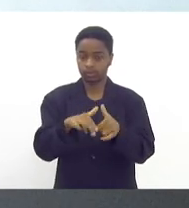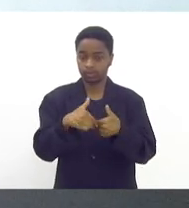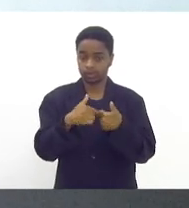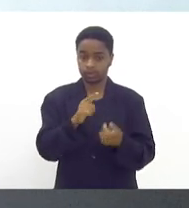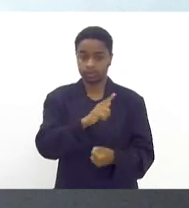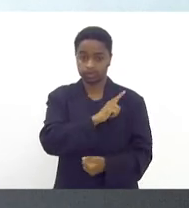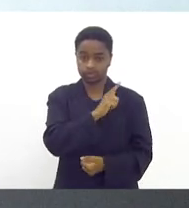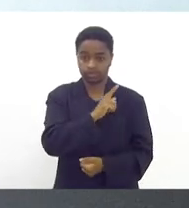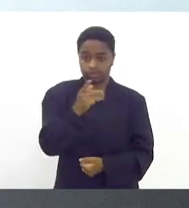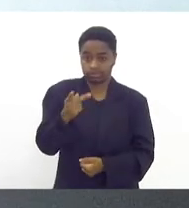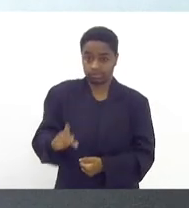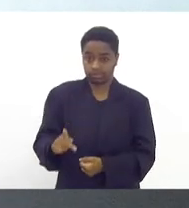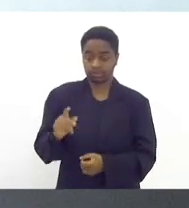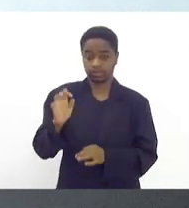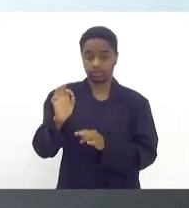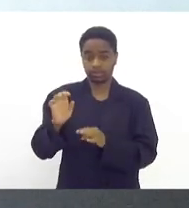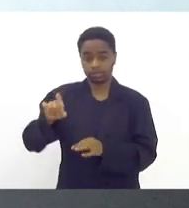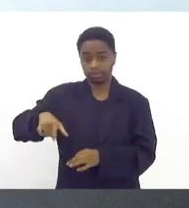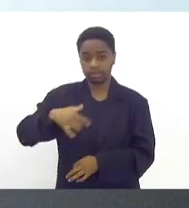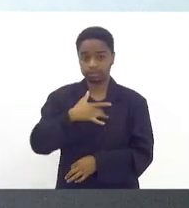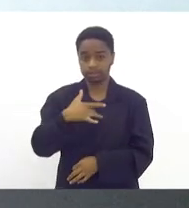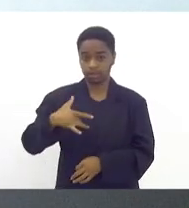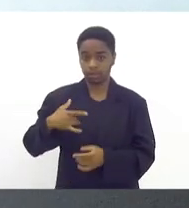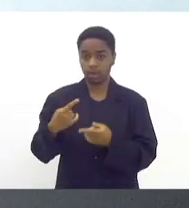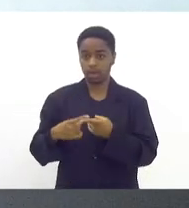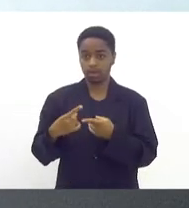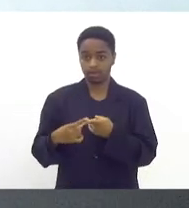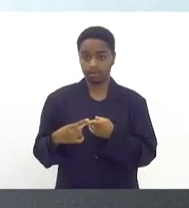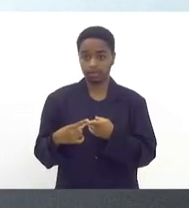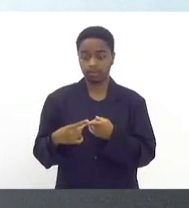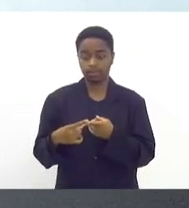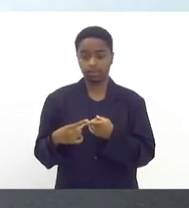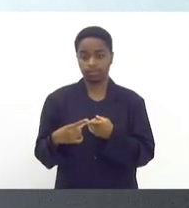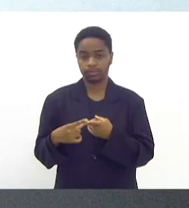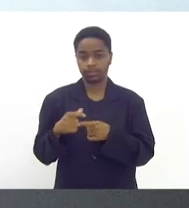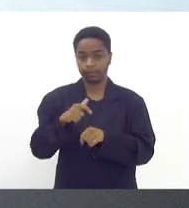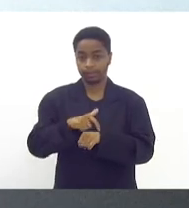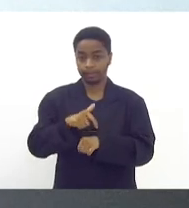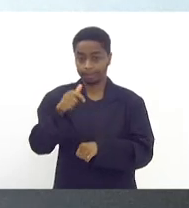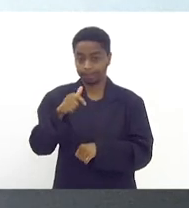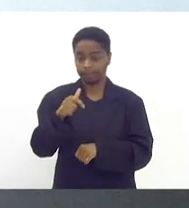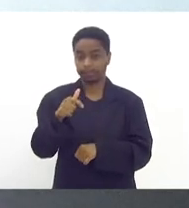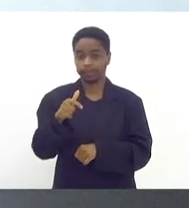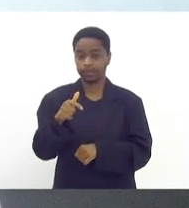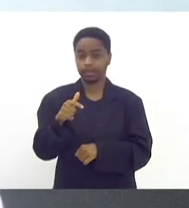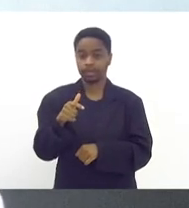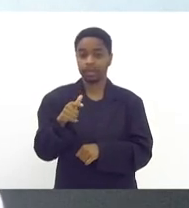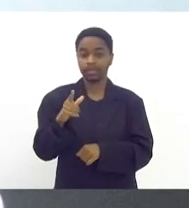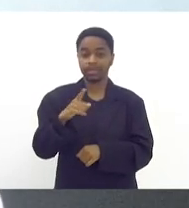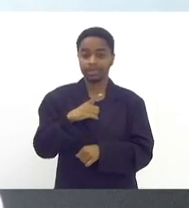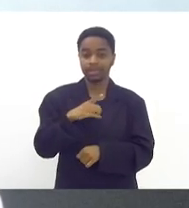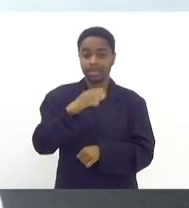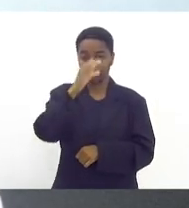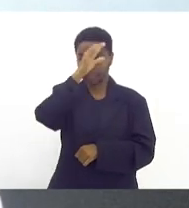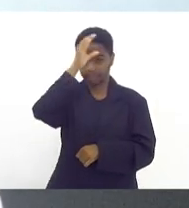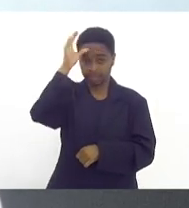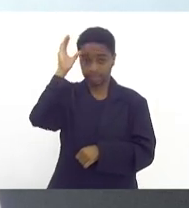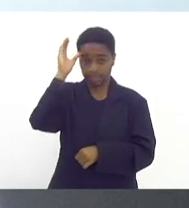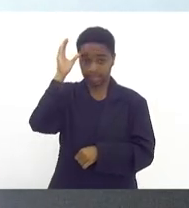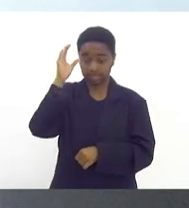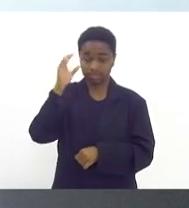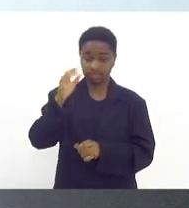próprios planos a partir do momento em que eles gerem as suas carteiras de cliente de uma maneira